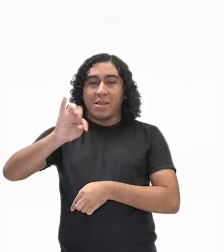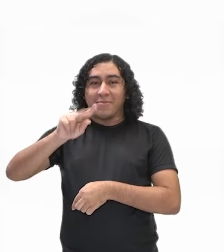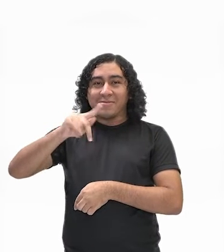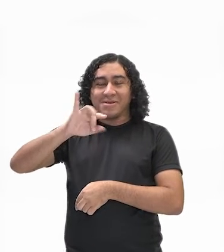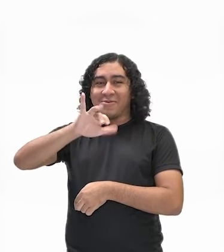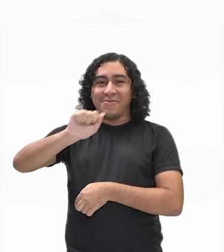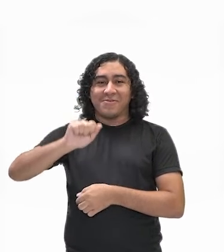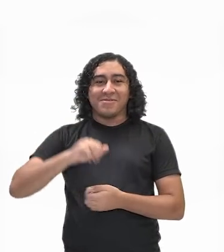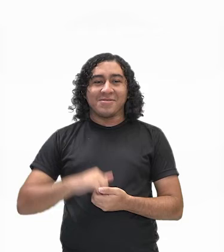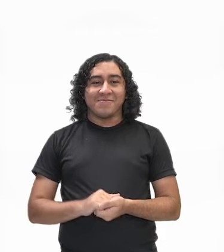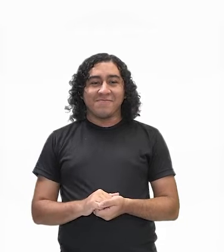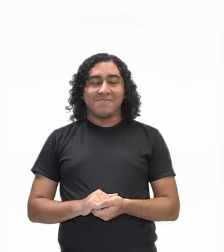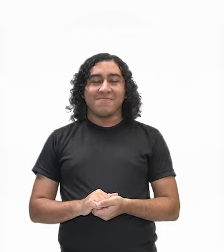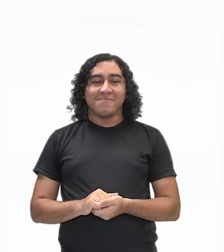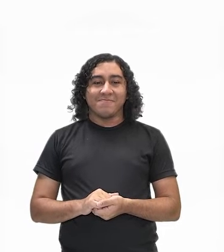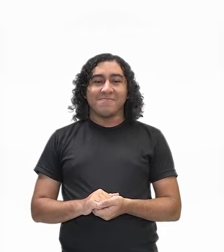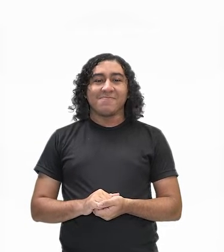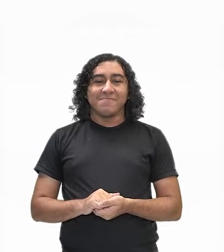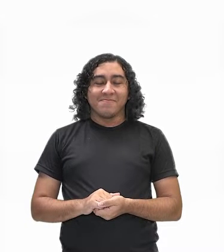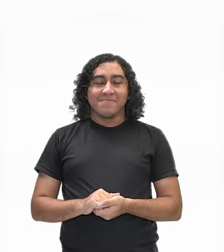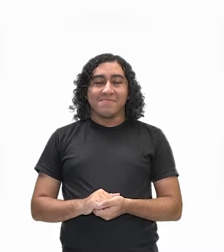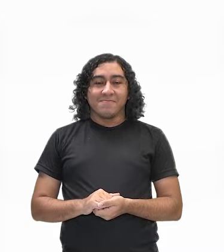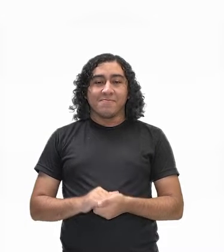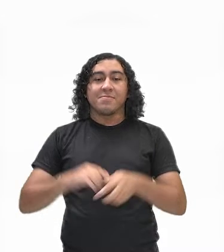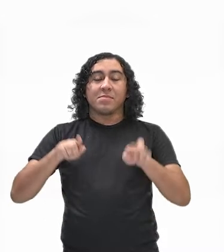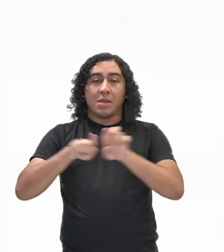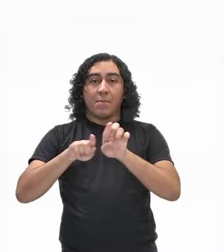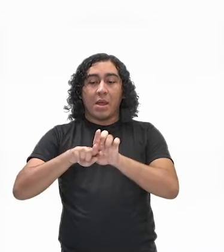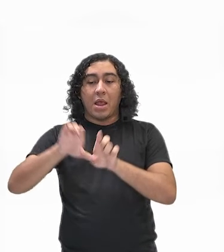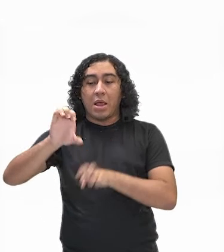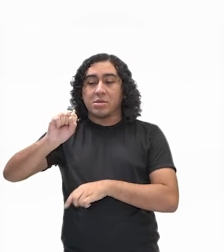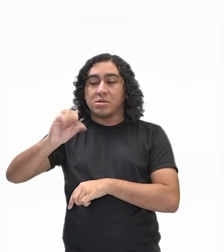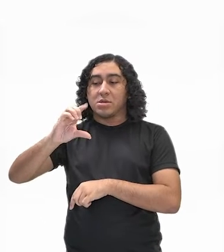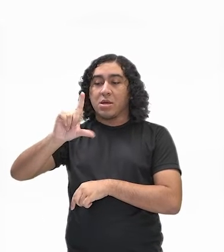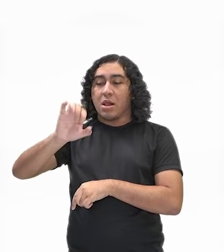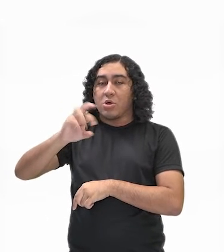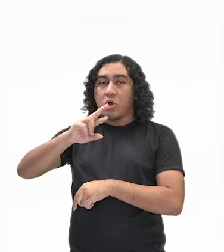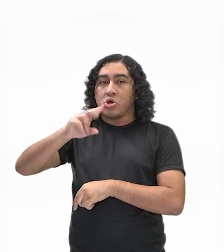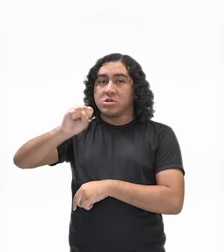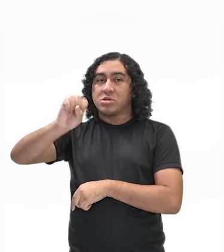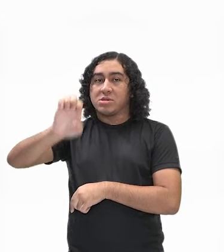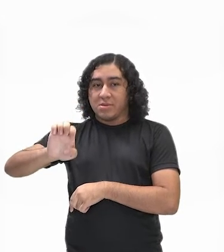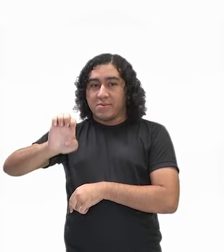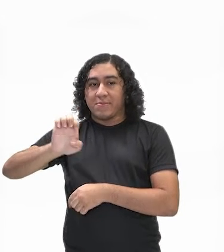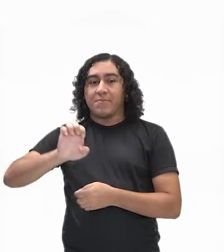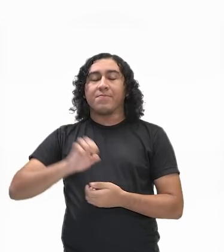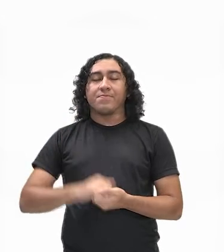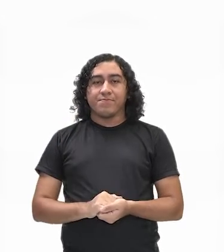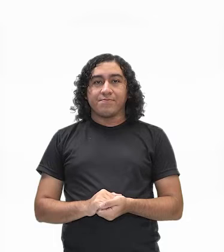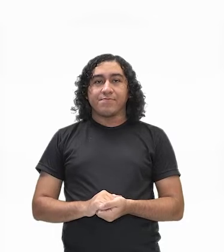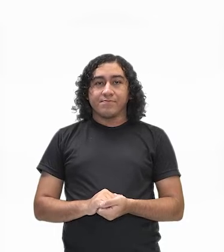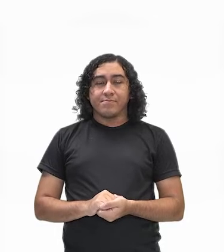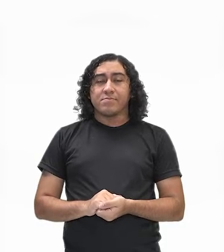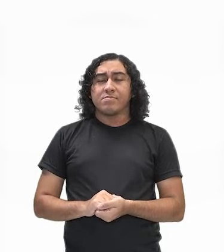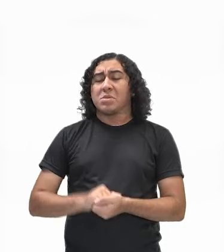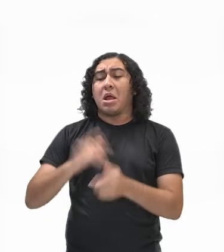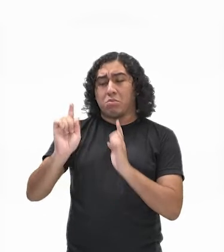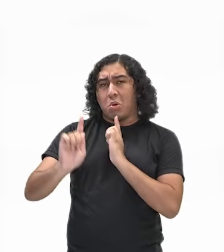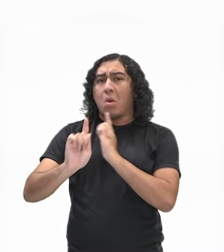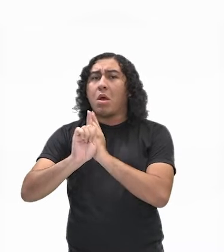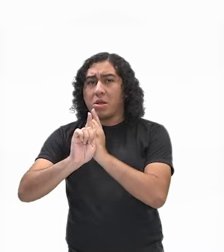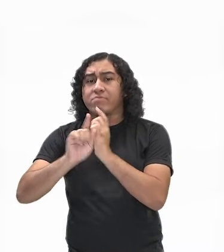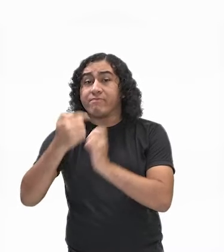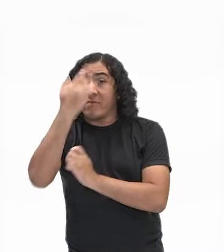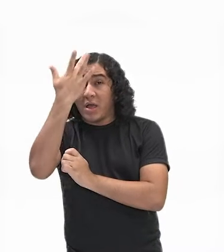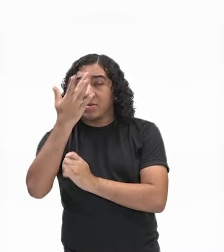múltipla, também é uma palavra que dá para a gente encontrar o significado facilmente, né? Parkinson's disease, doenças